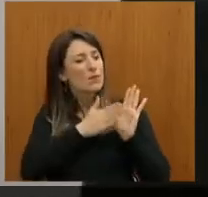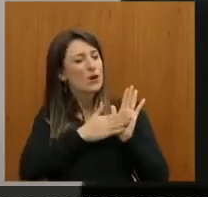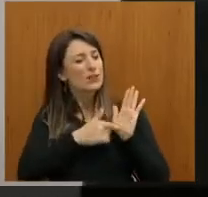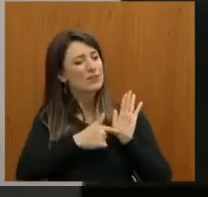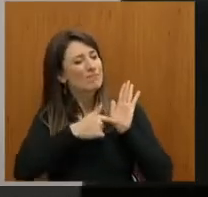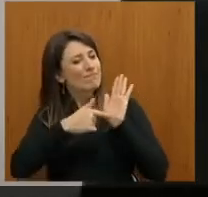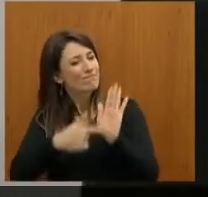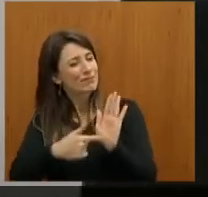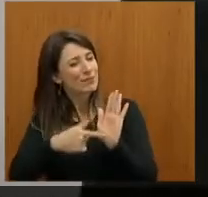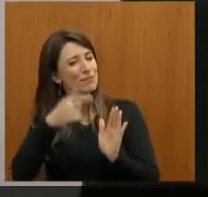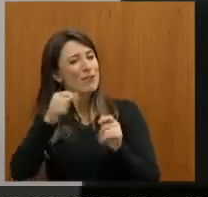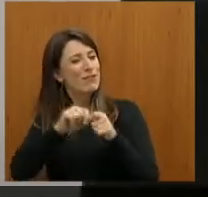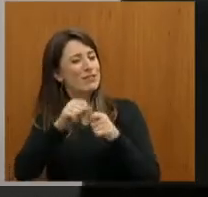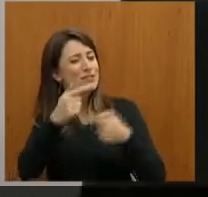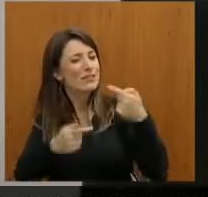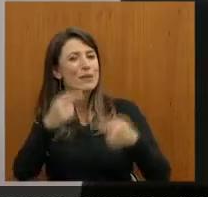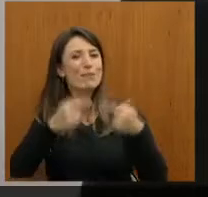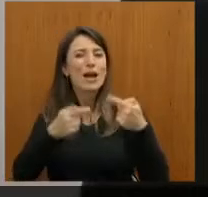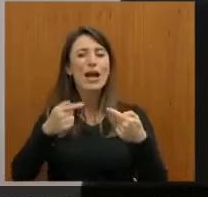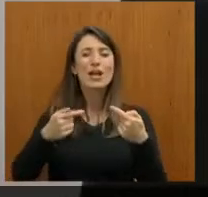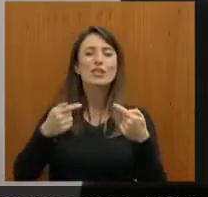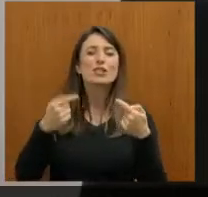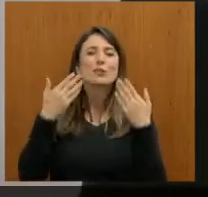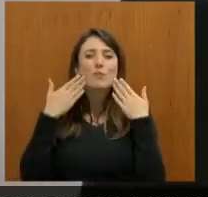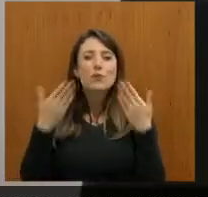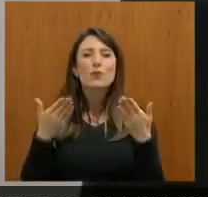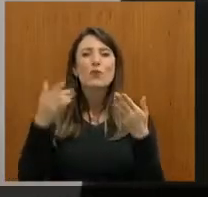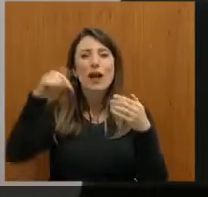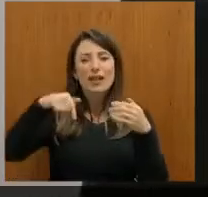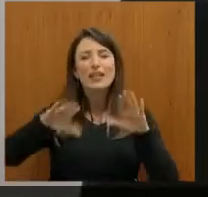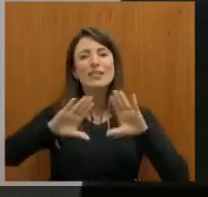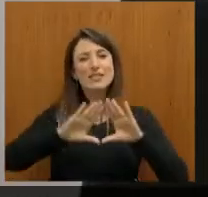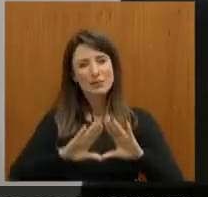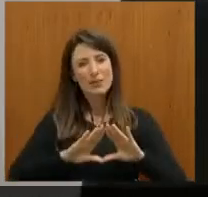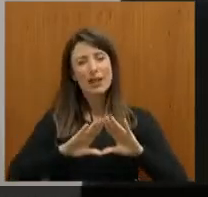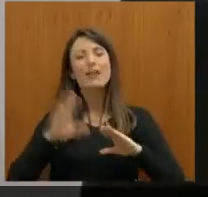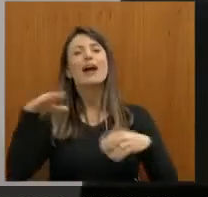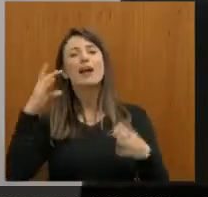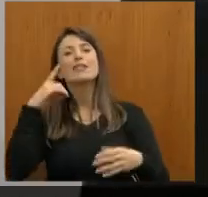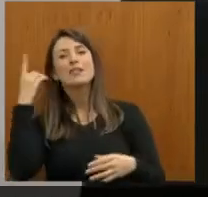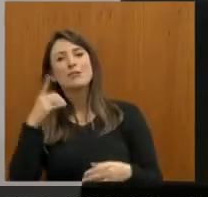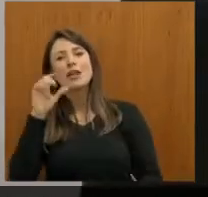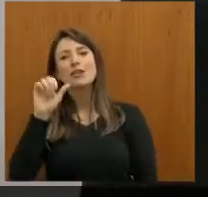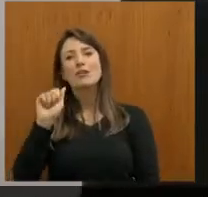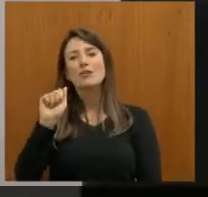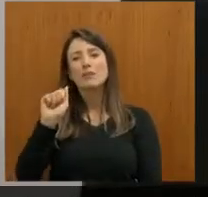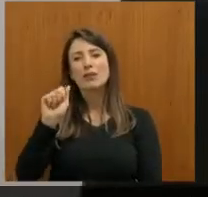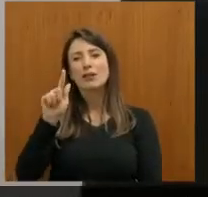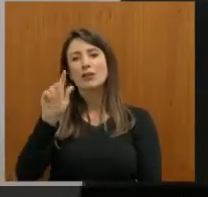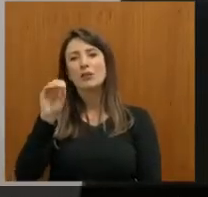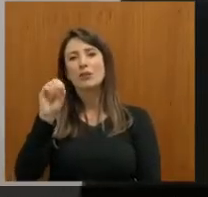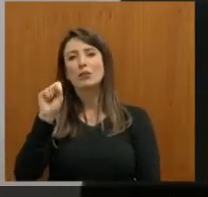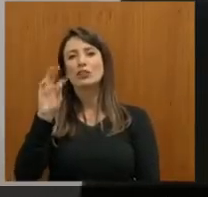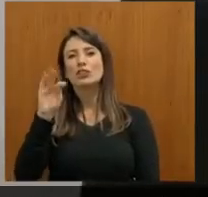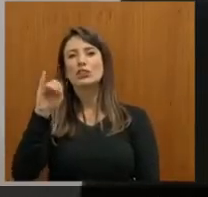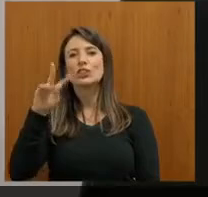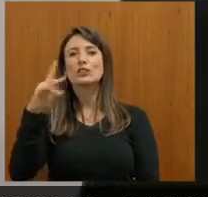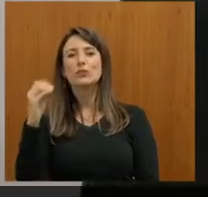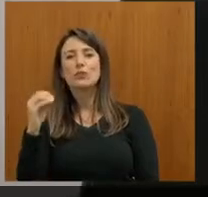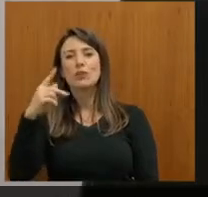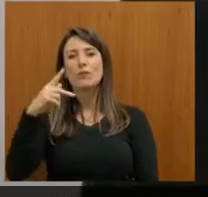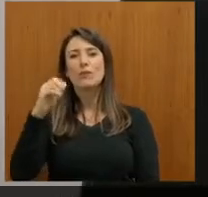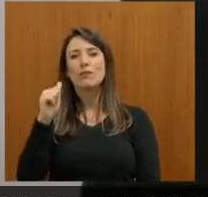aqui na Assembleia nós recebemos sótão apoio do presidente Deputado Agostinho Patrus quero